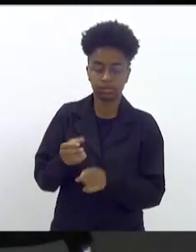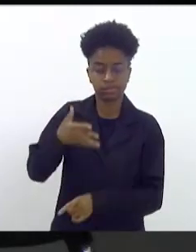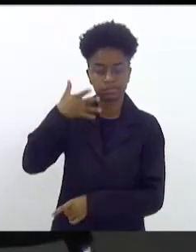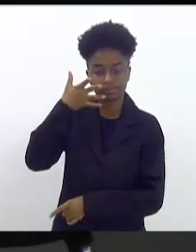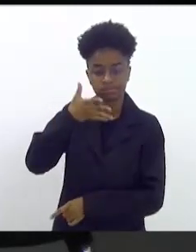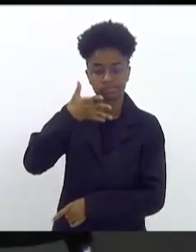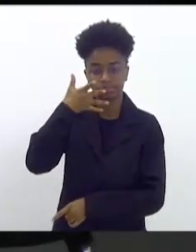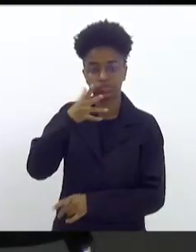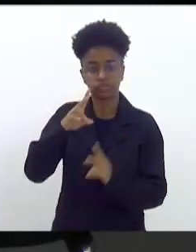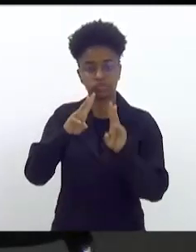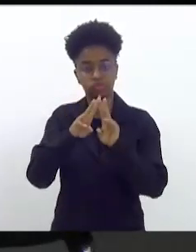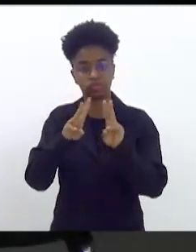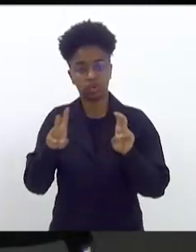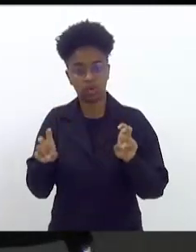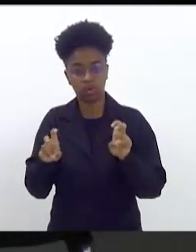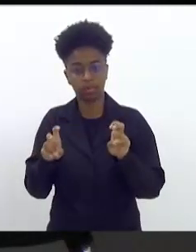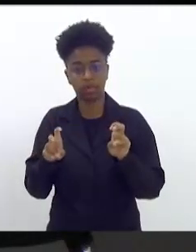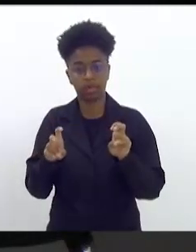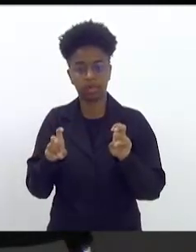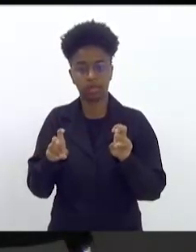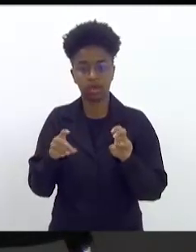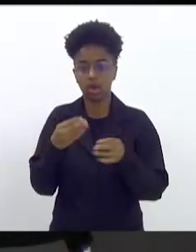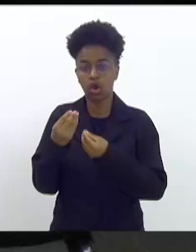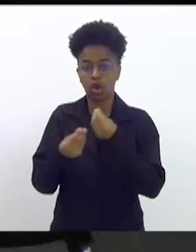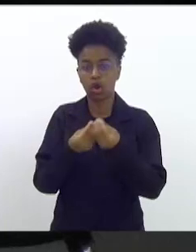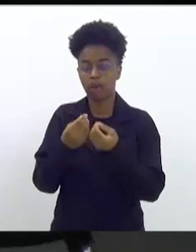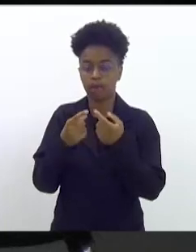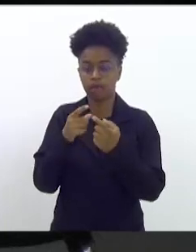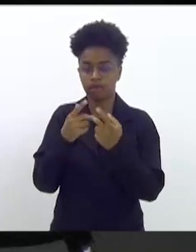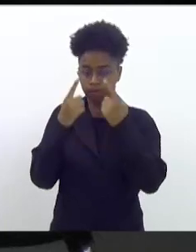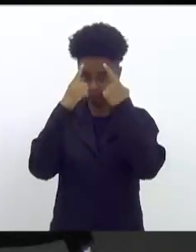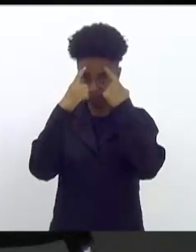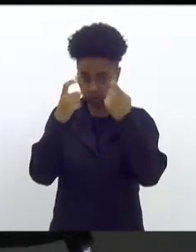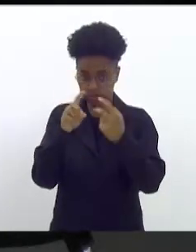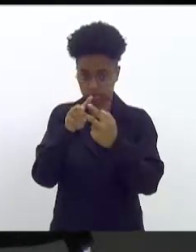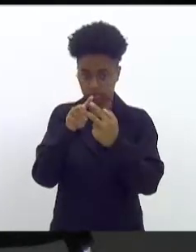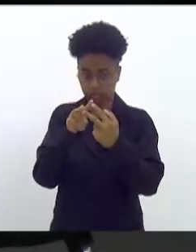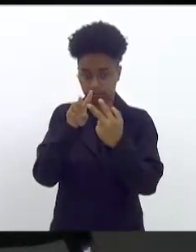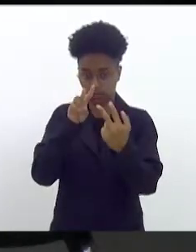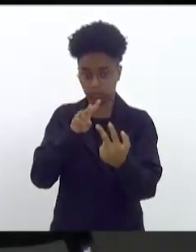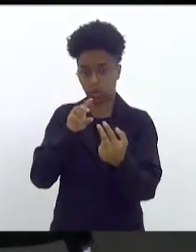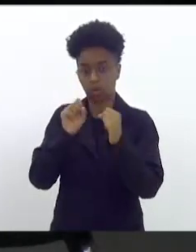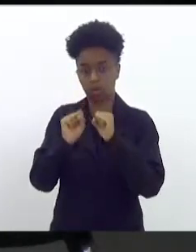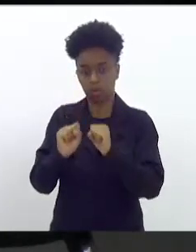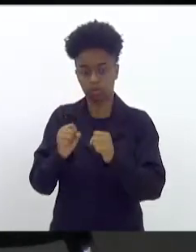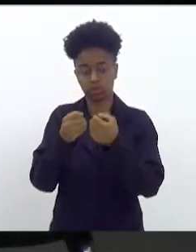das mazelas que esse tipo de violência na internet pode trazer.